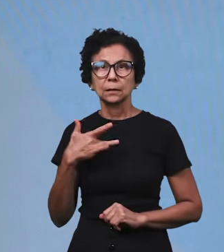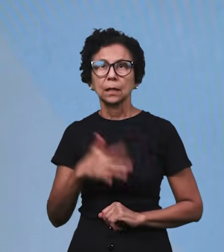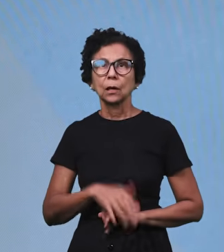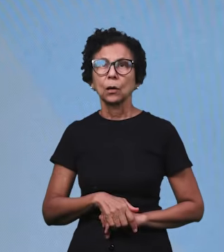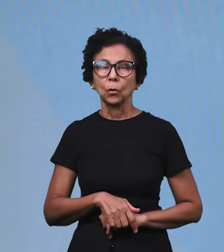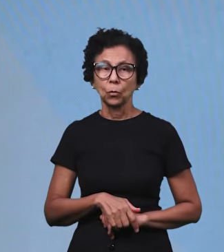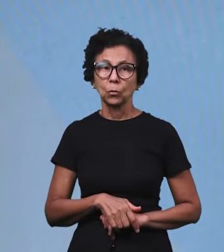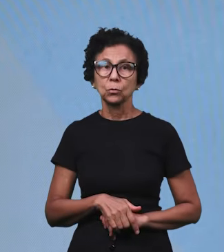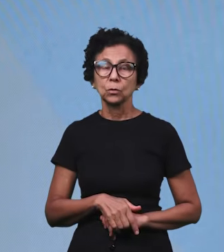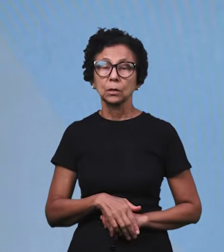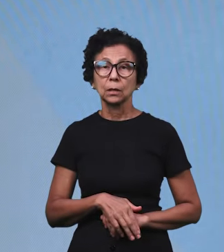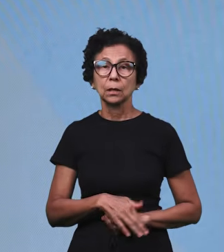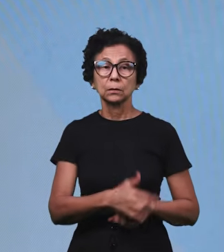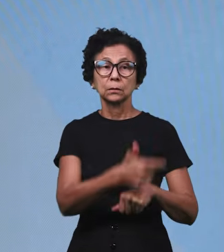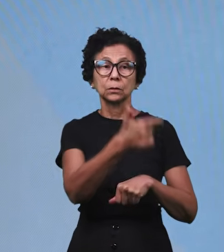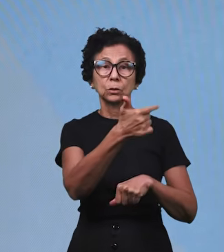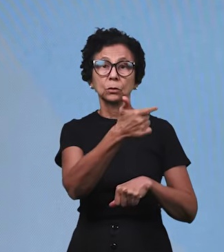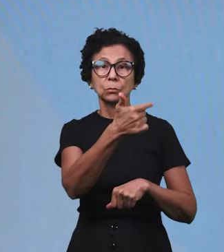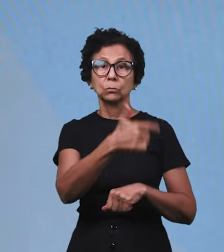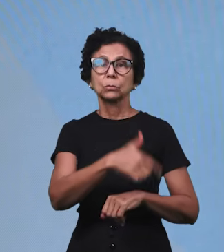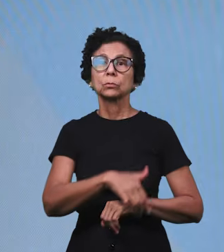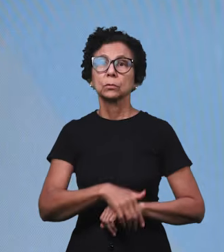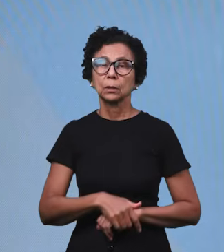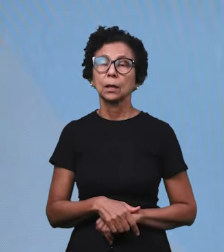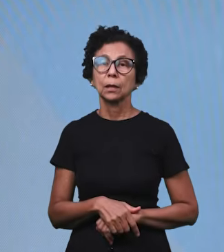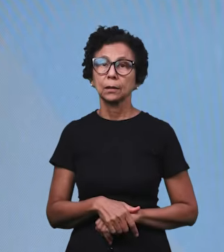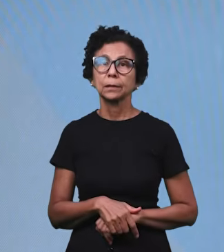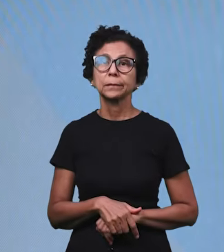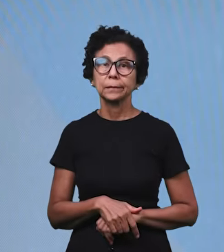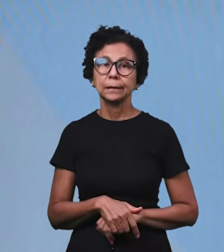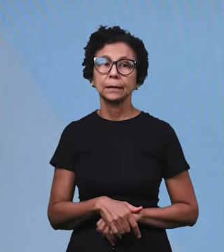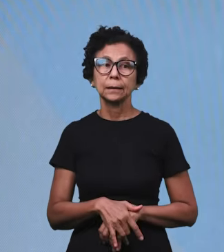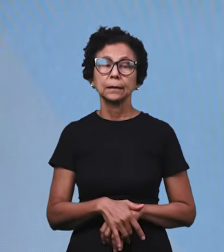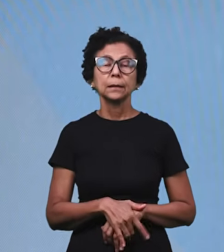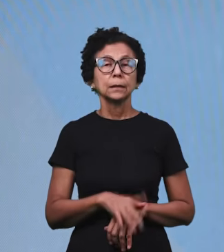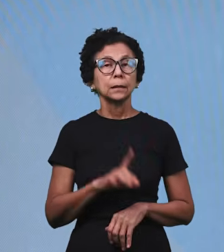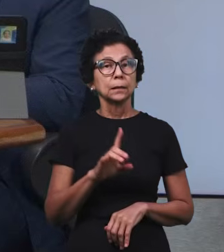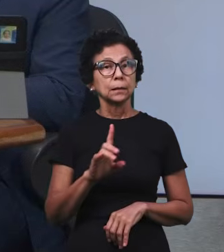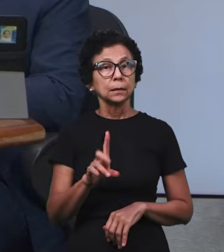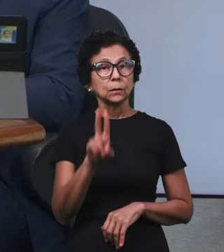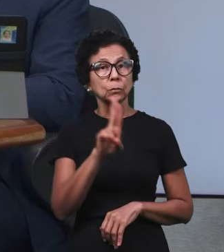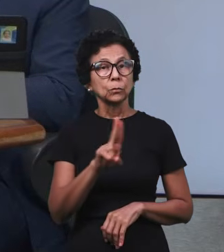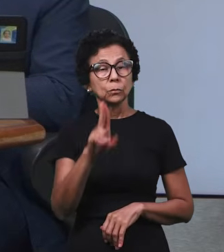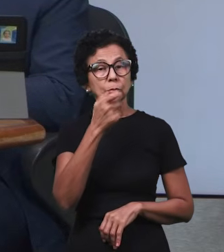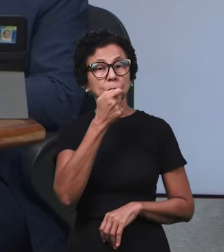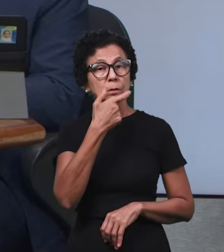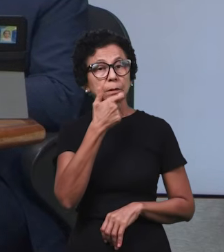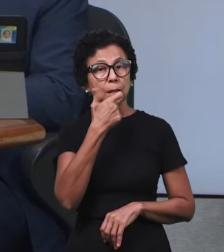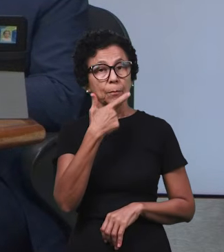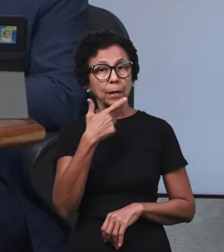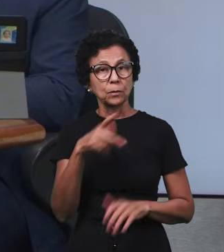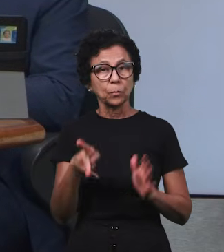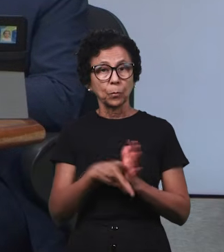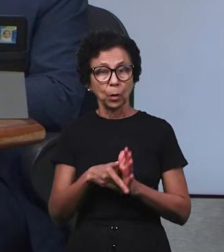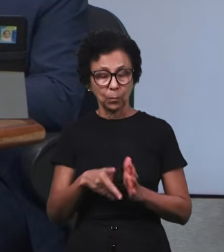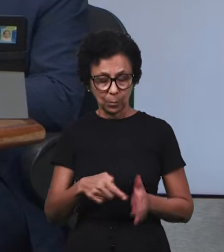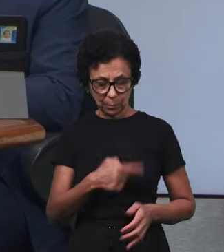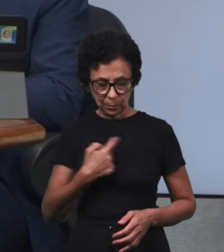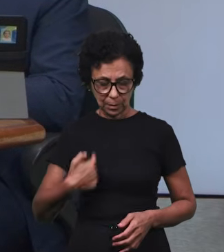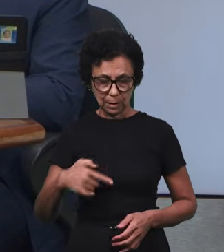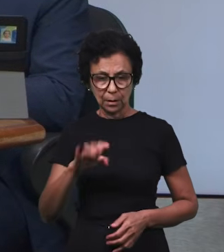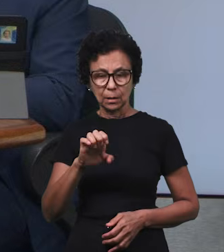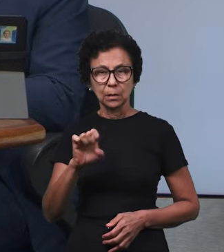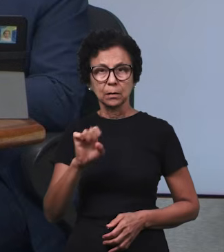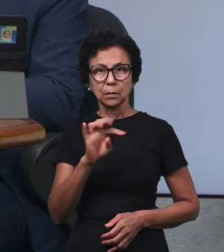a segunda maior causa de doença renal crônica medicamentosa, né? Olha, Então, chamando a interessante. atenção, porque principalmente aqueles pacientes que